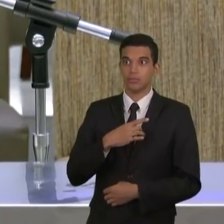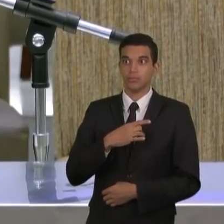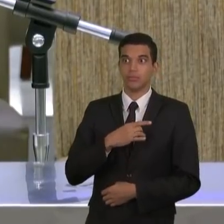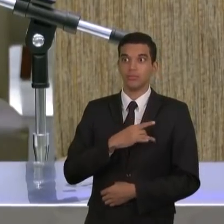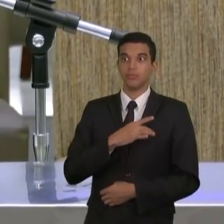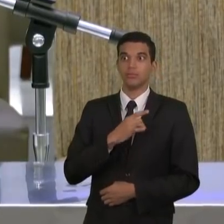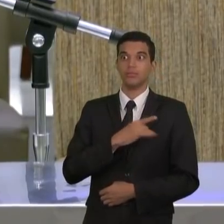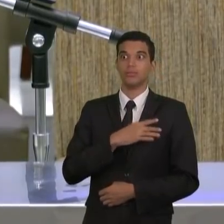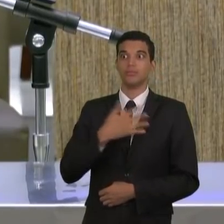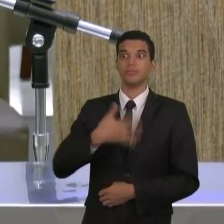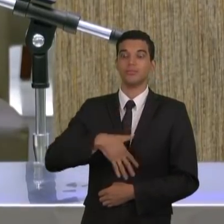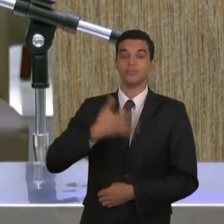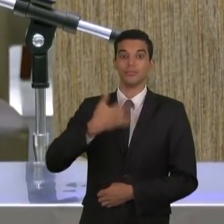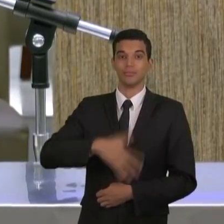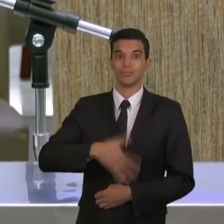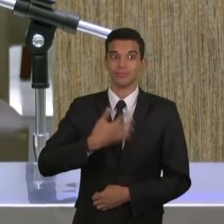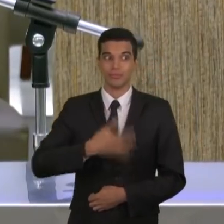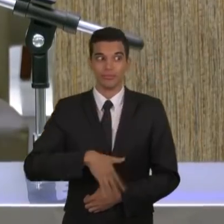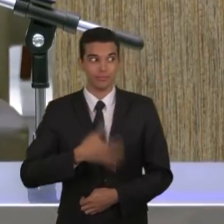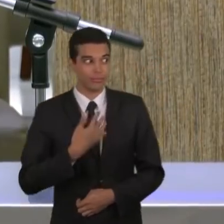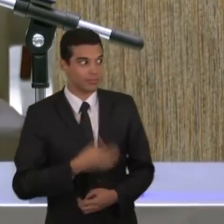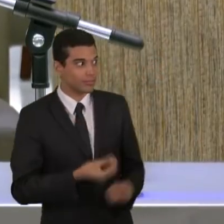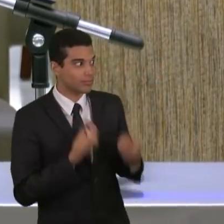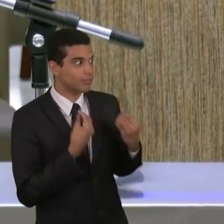estranhas que estavam acontecendo